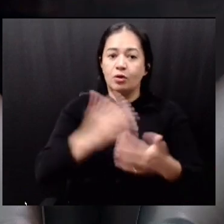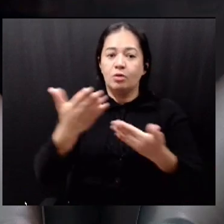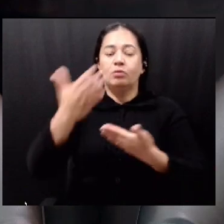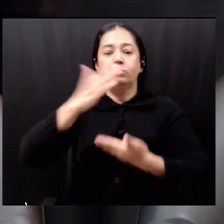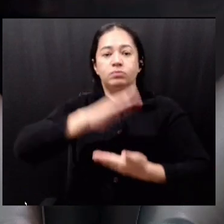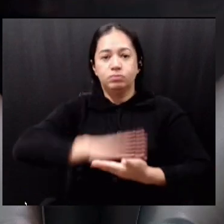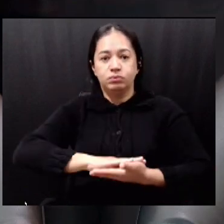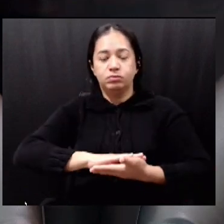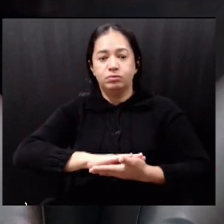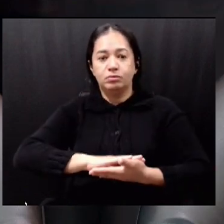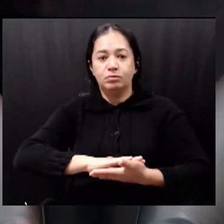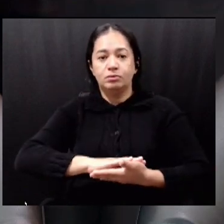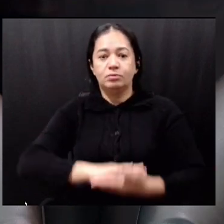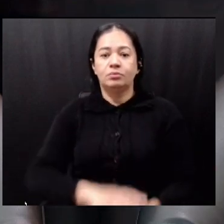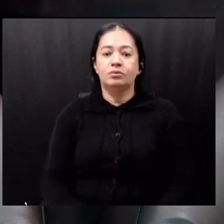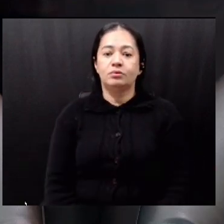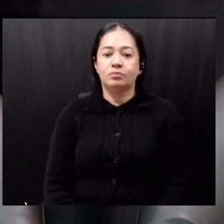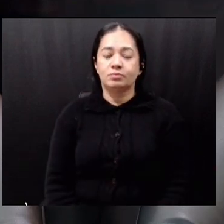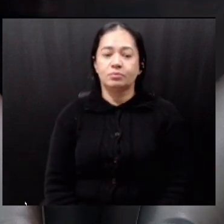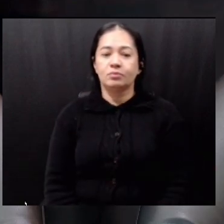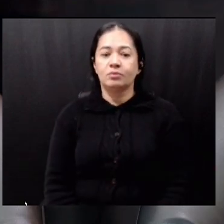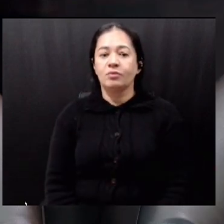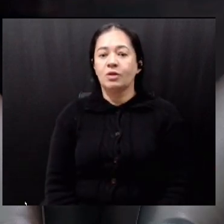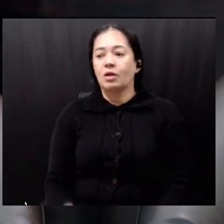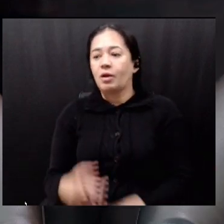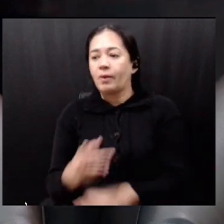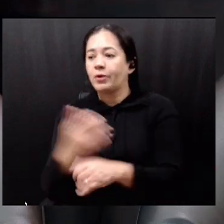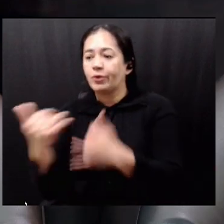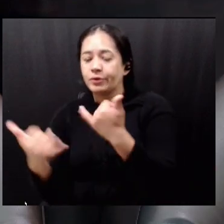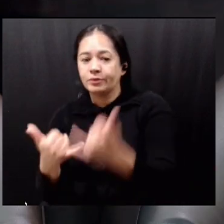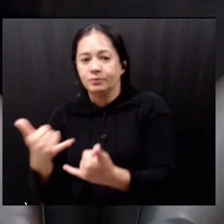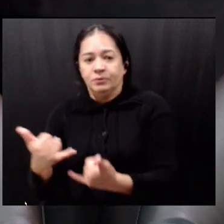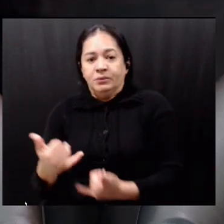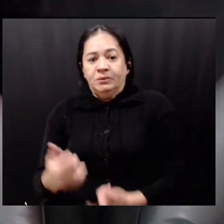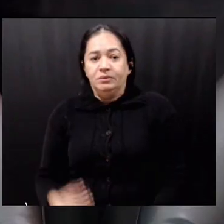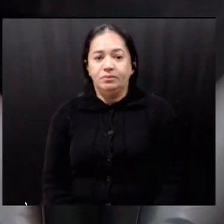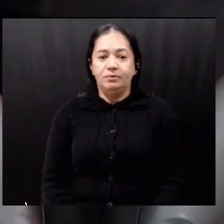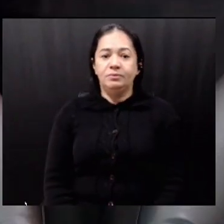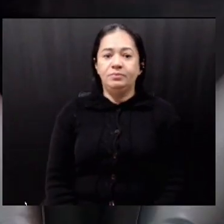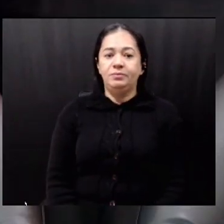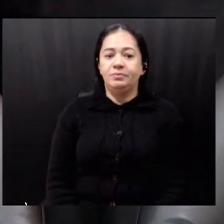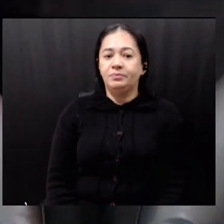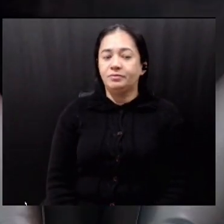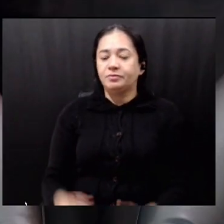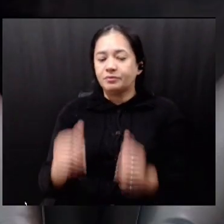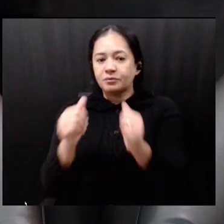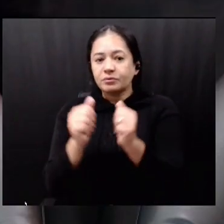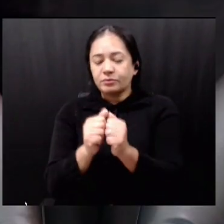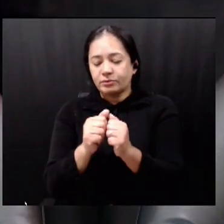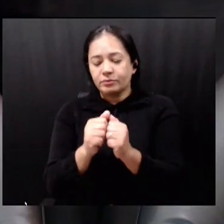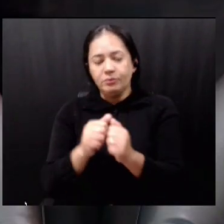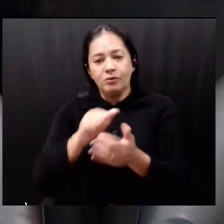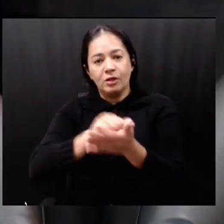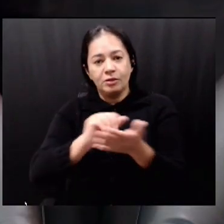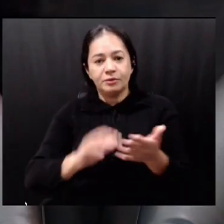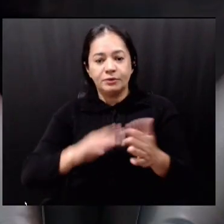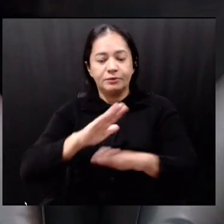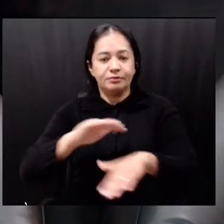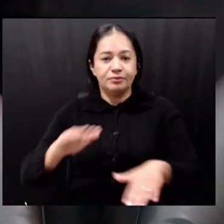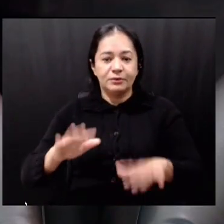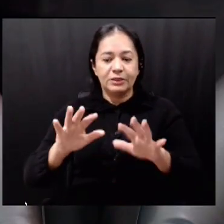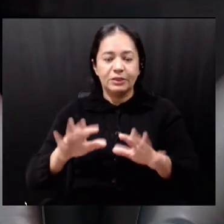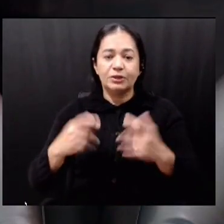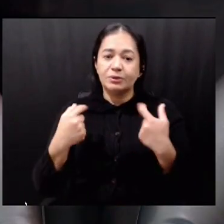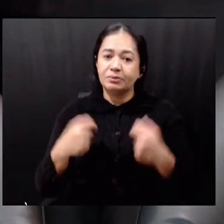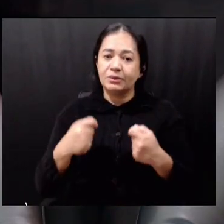laptop, o horário em que vai buscar um brinquedo, o horário em que vai tirar ali para poder fazer alguma atividade com a criança. Isso precisa acontecer